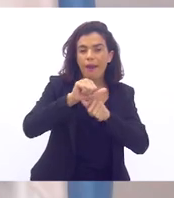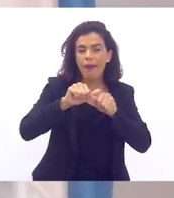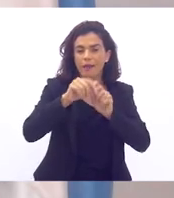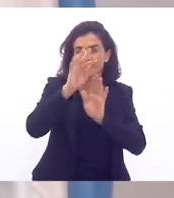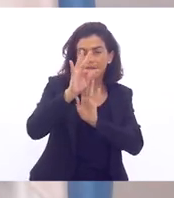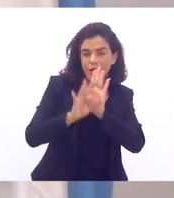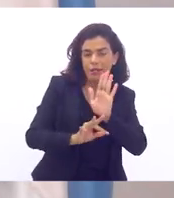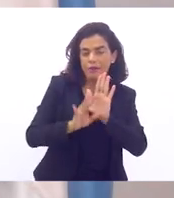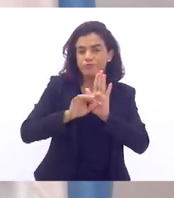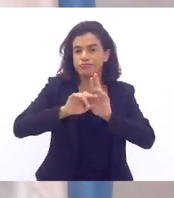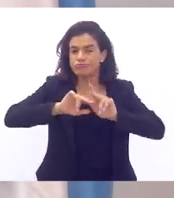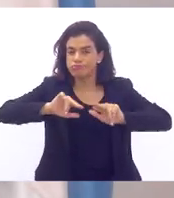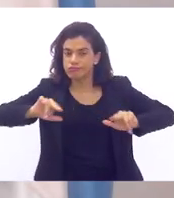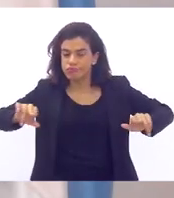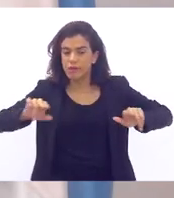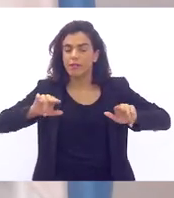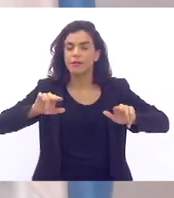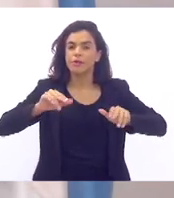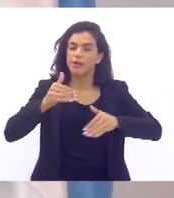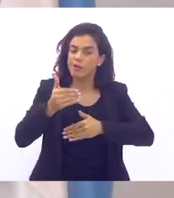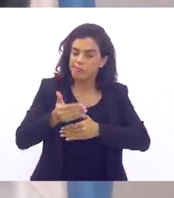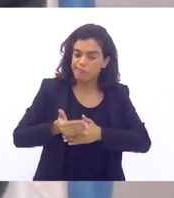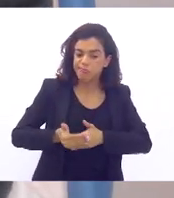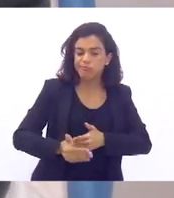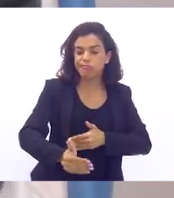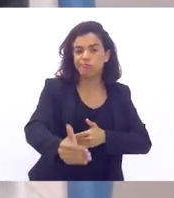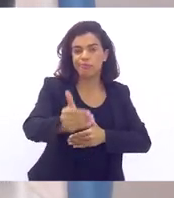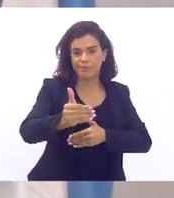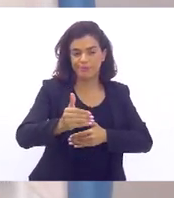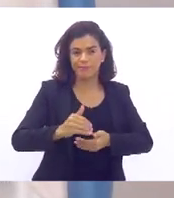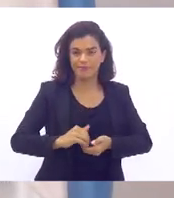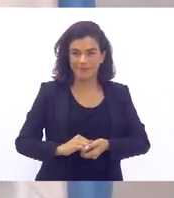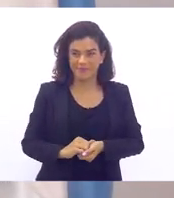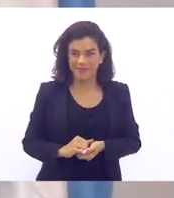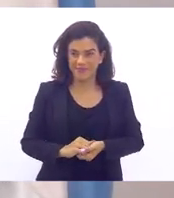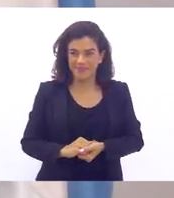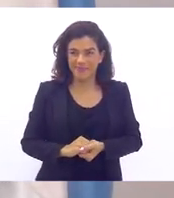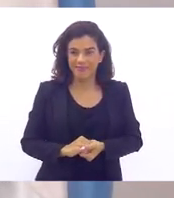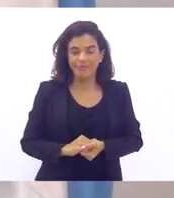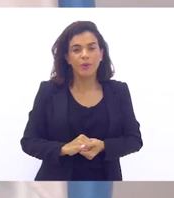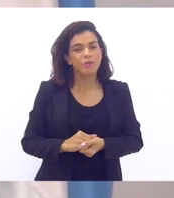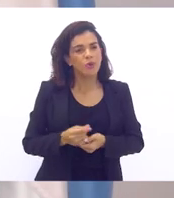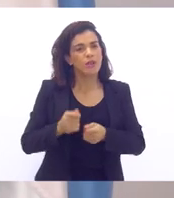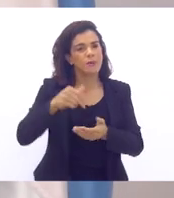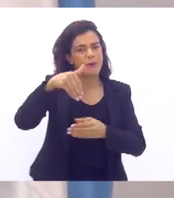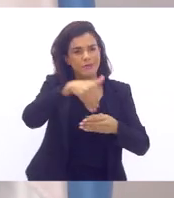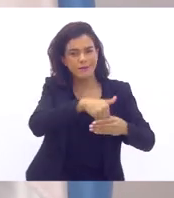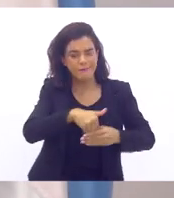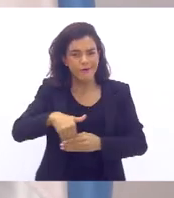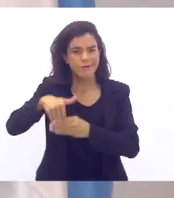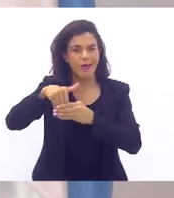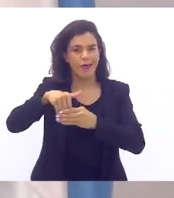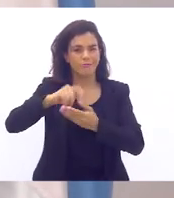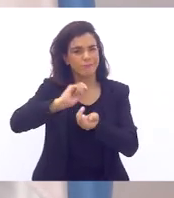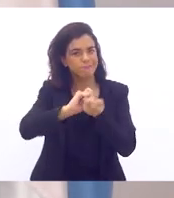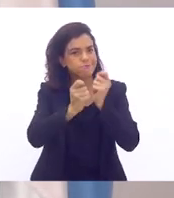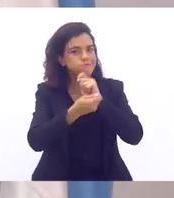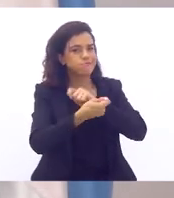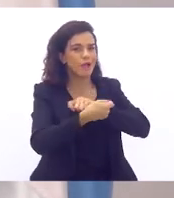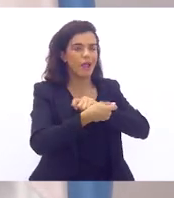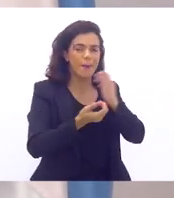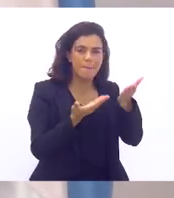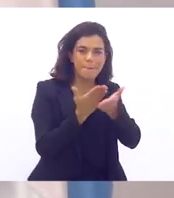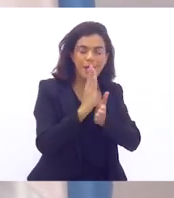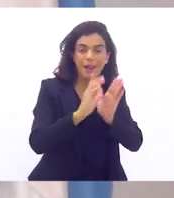e a gente já avançar para botar esse projeto para andar né Thompson botar ele a plenário botar ele para virar leio o mais rápido possível então